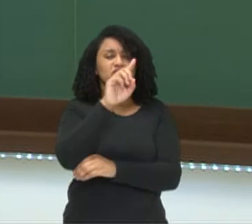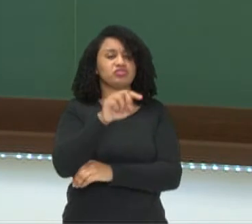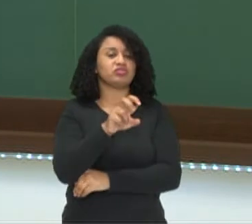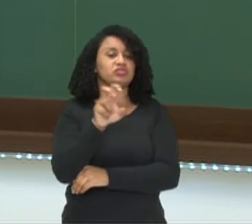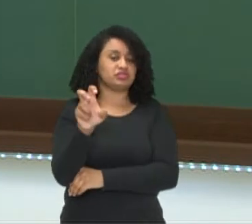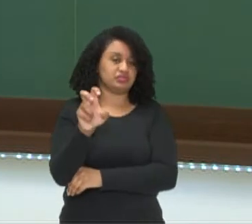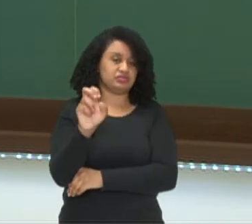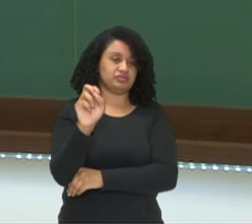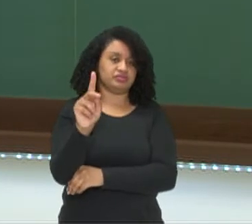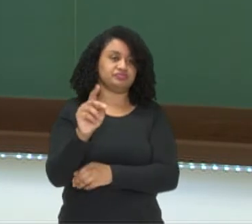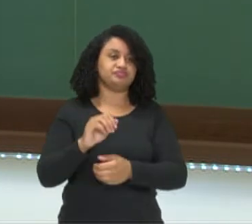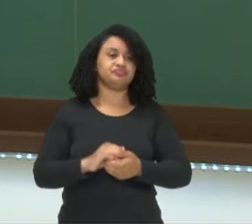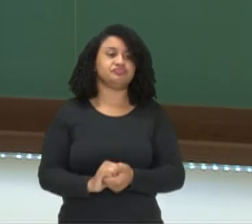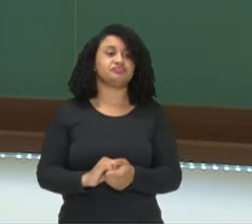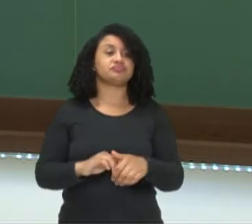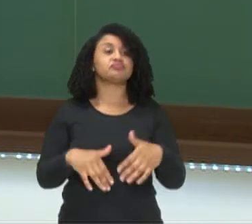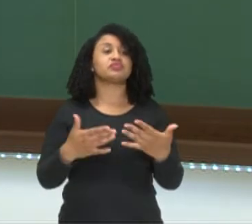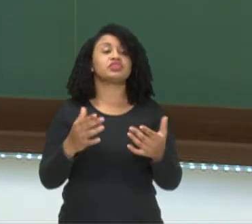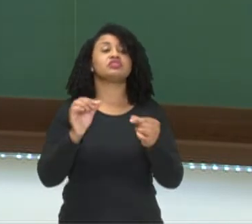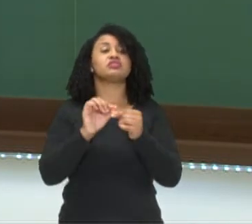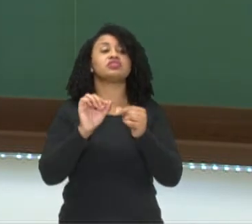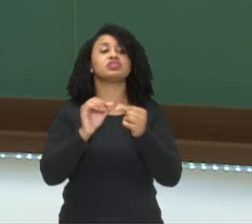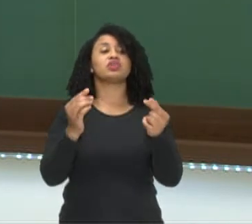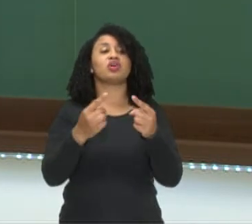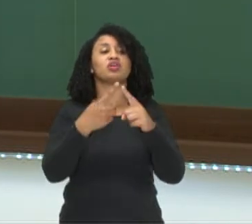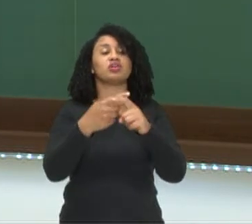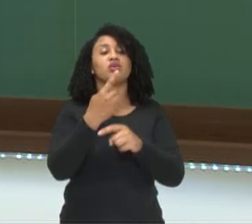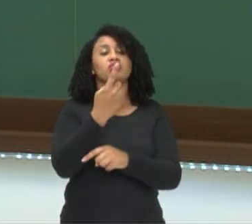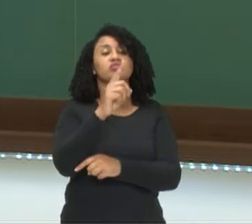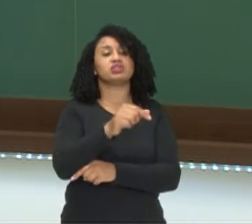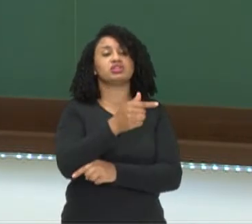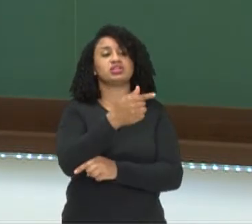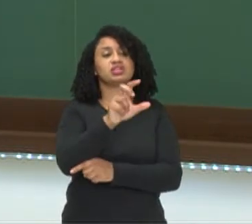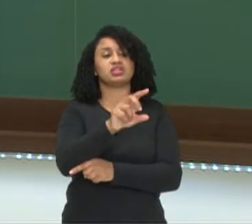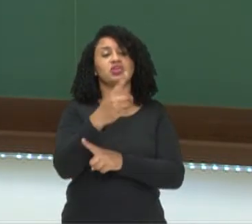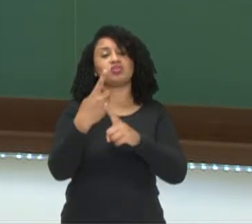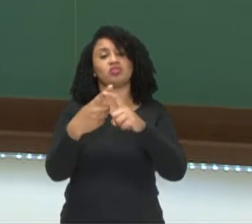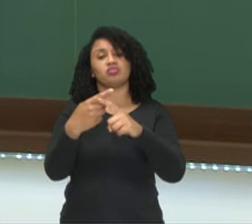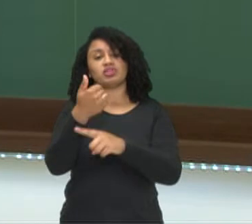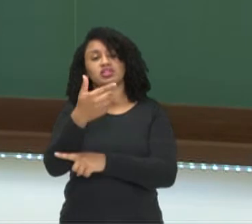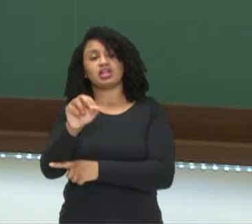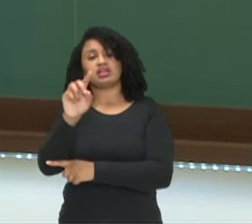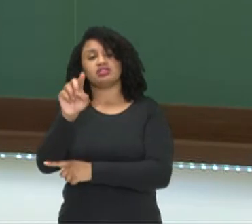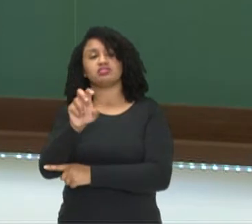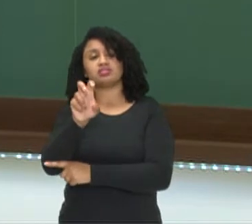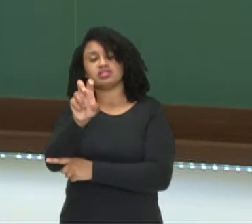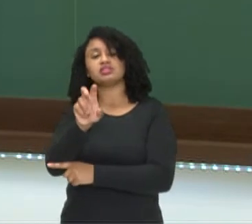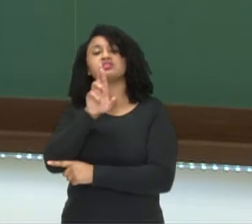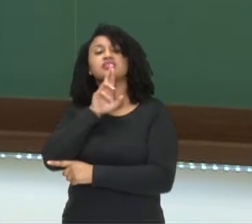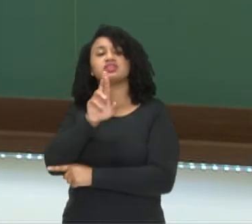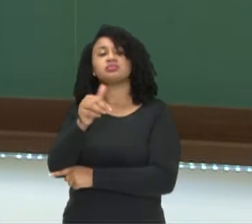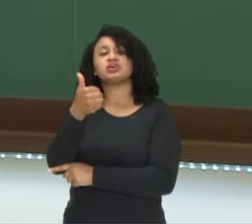10,5, ok? Então, vamos lá? Multiplicando 1,75 por 10,5,